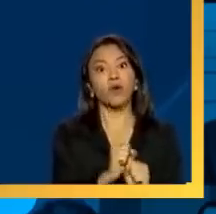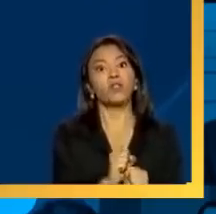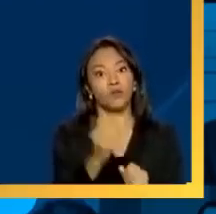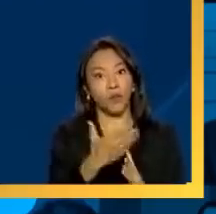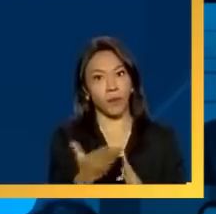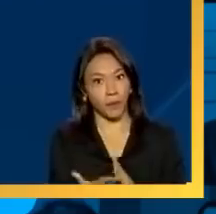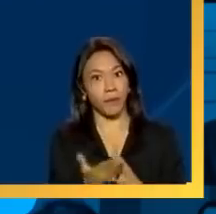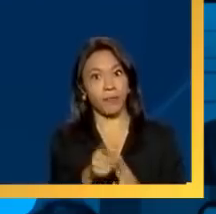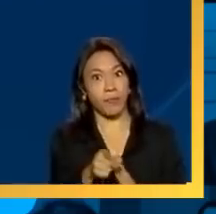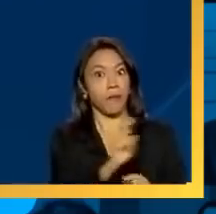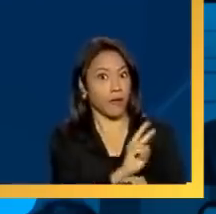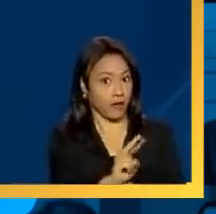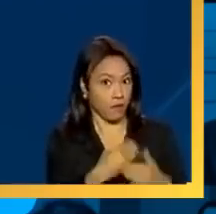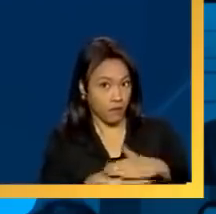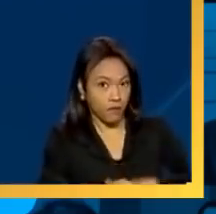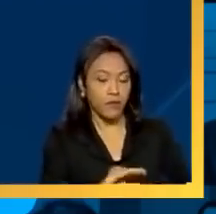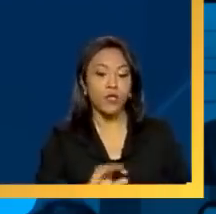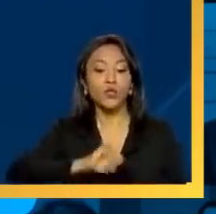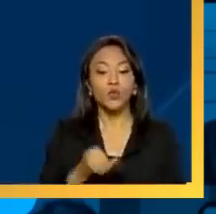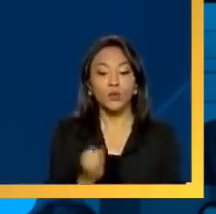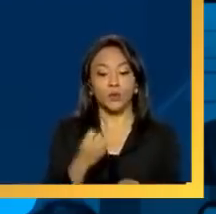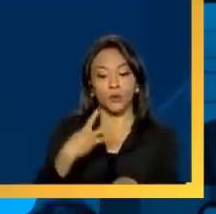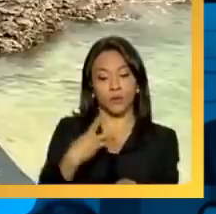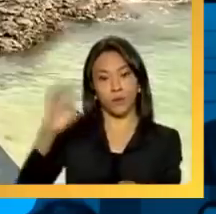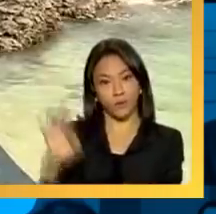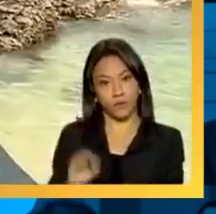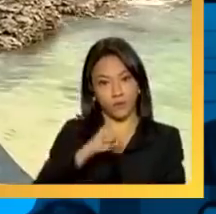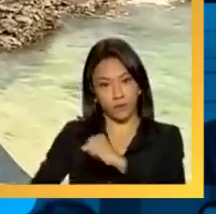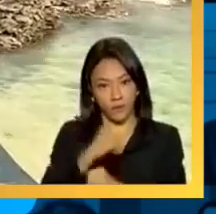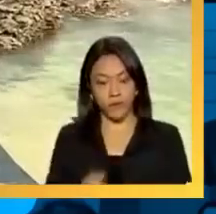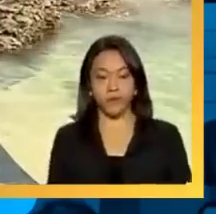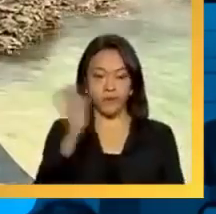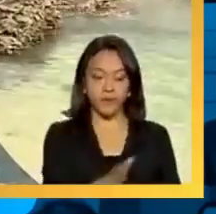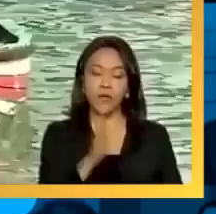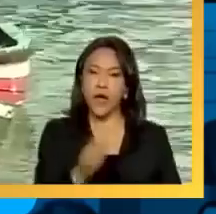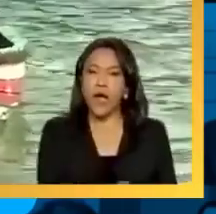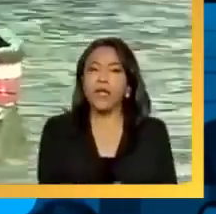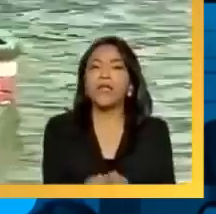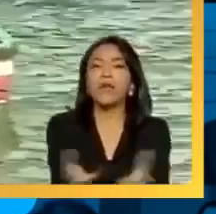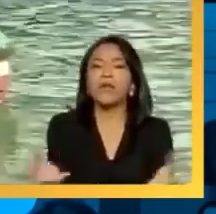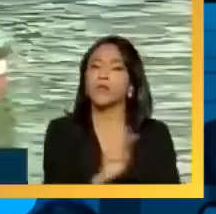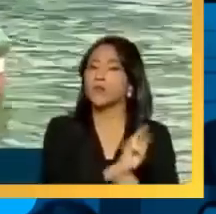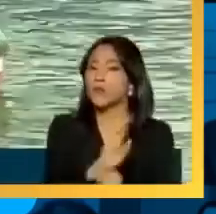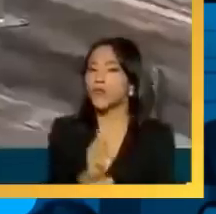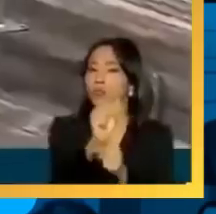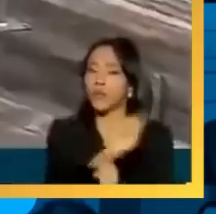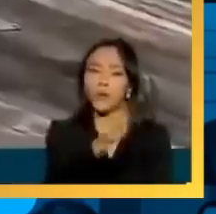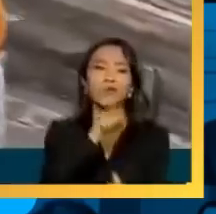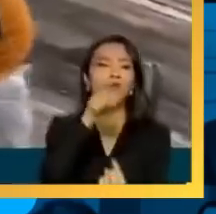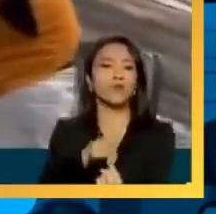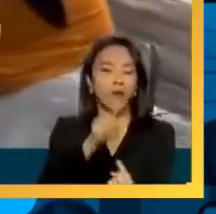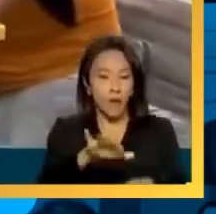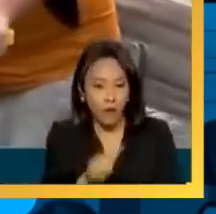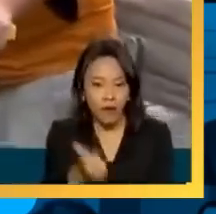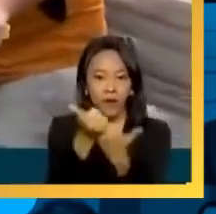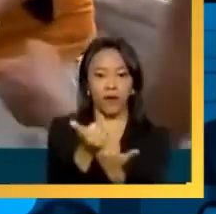meses. A taxa de juros é de 3% ao ano. A concessão de crédito pretende contribuir para